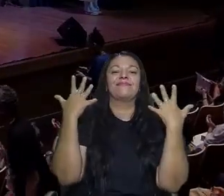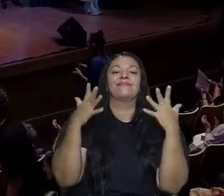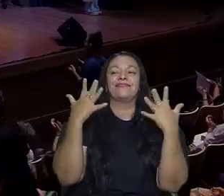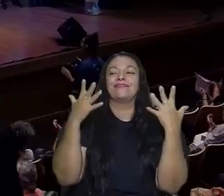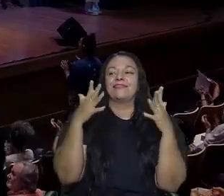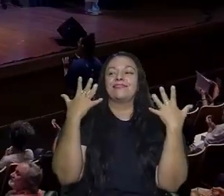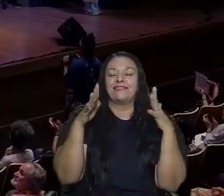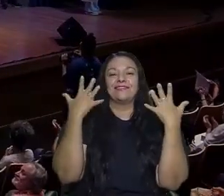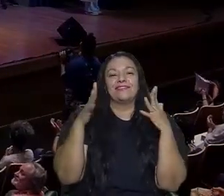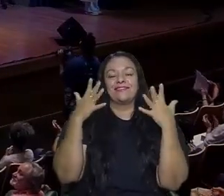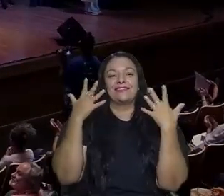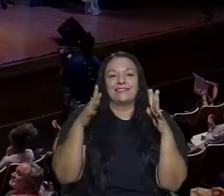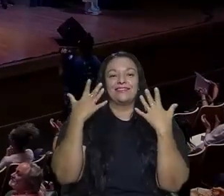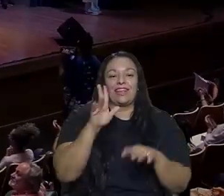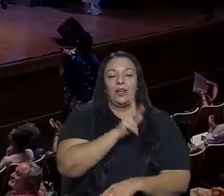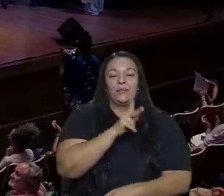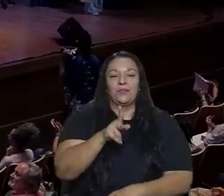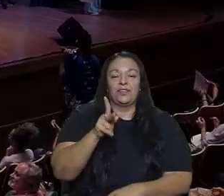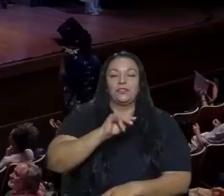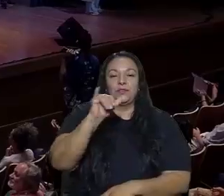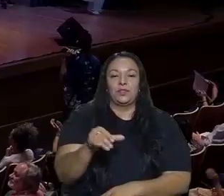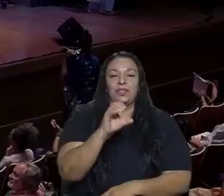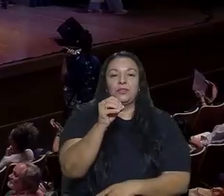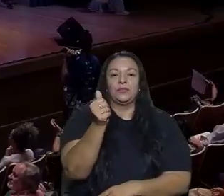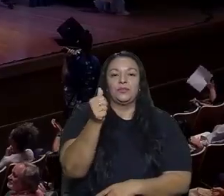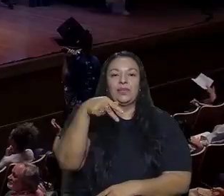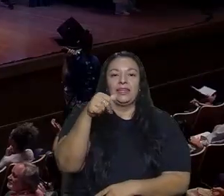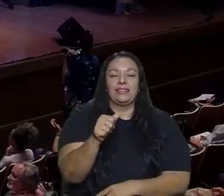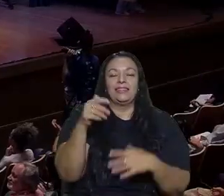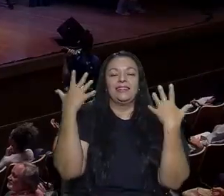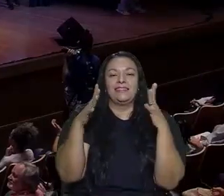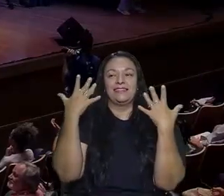Vamos aplaudir o Guilherme, a sua professora Joana.